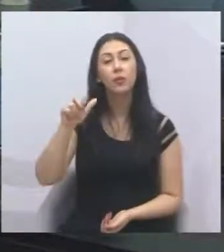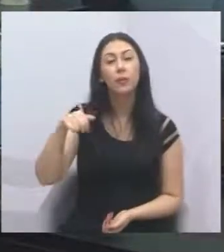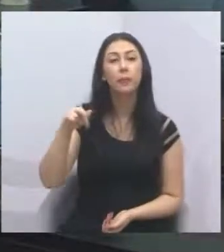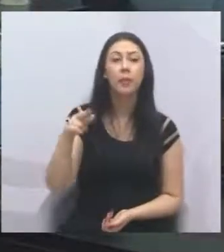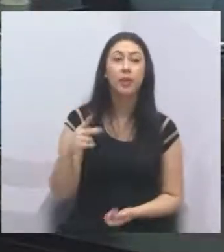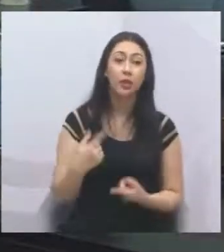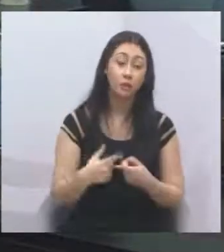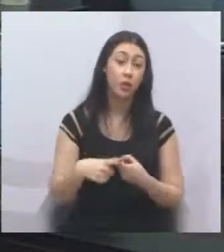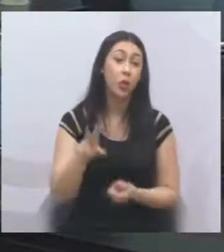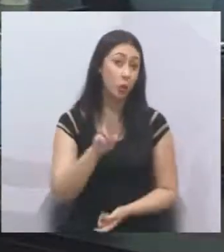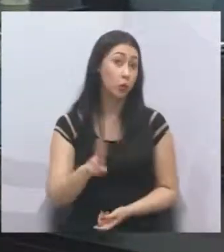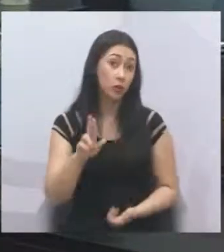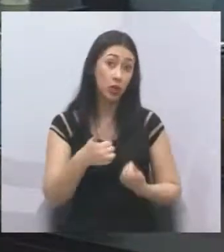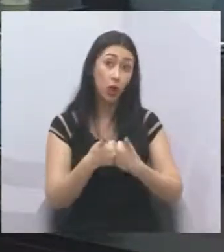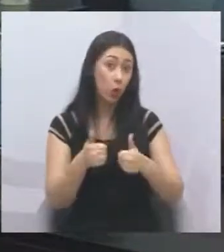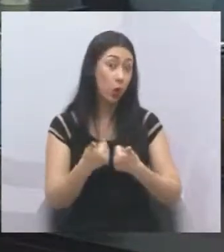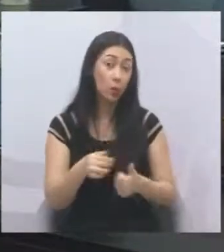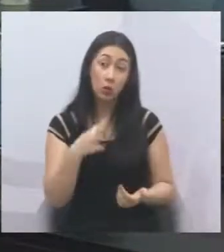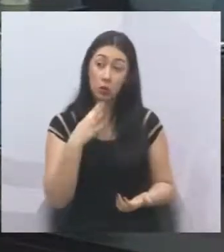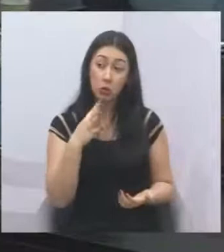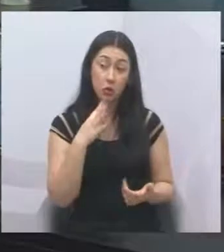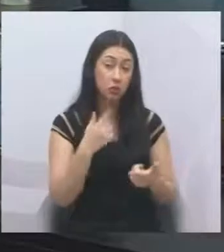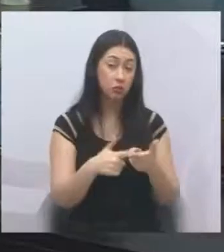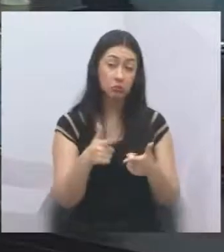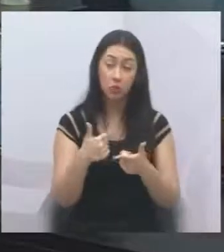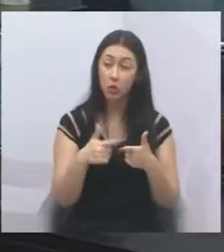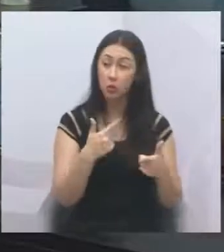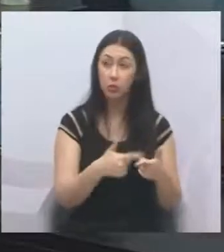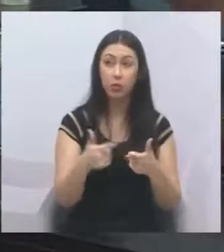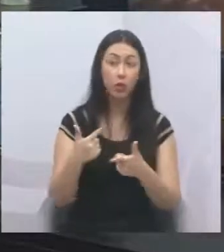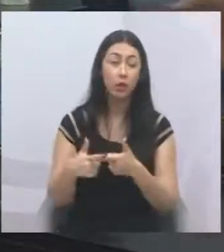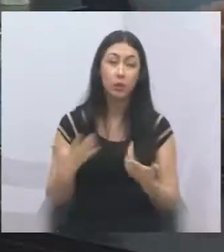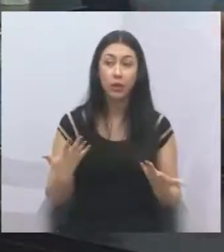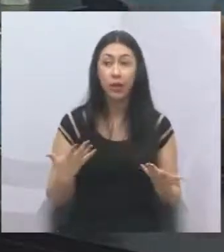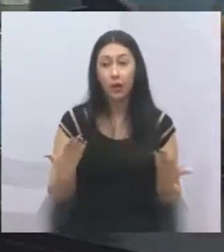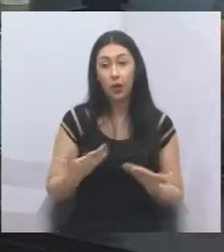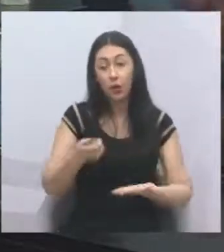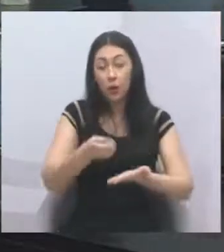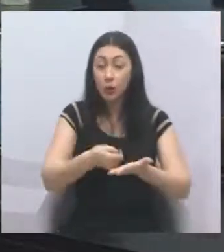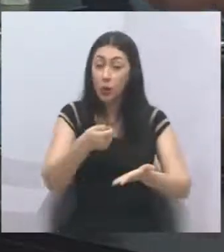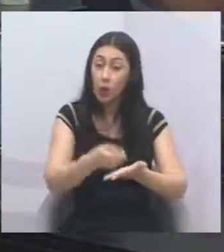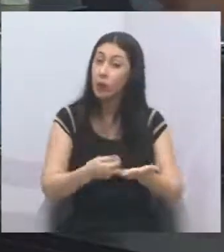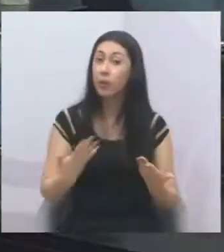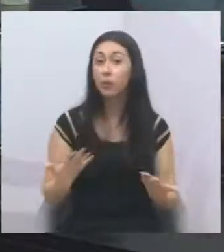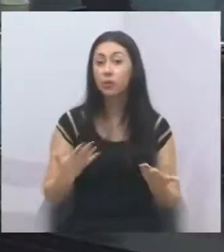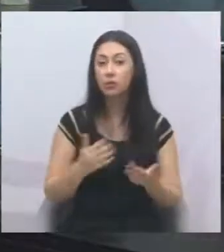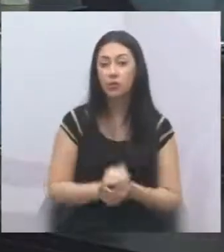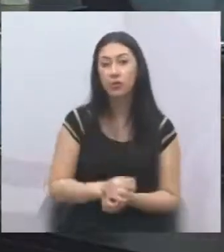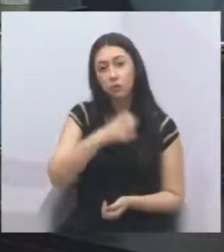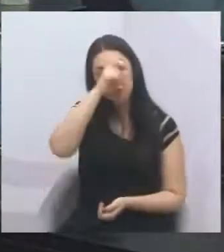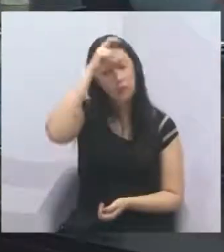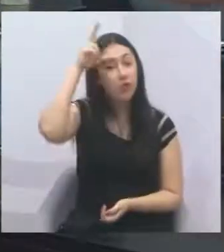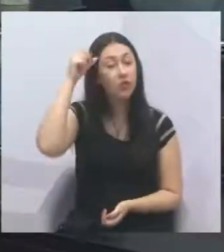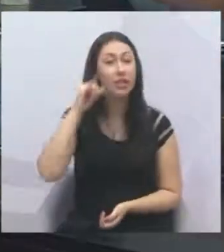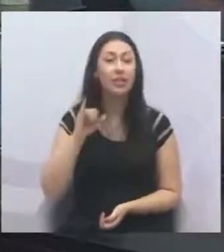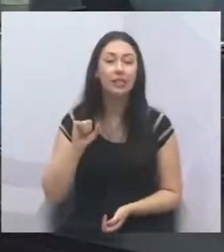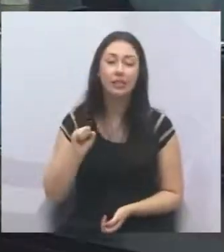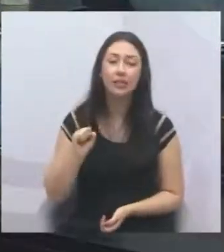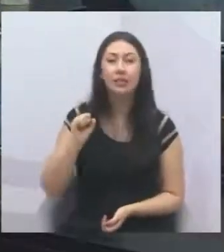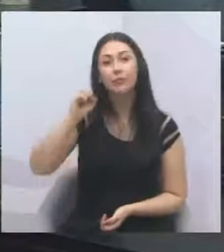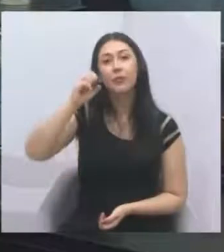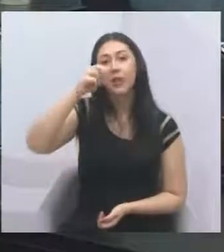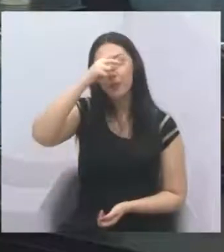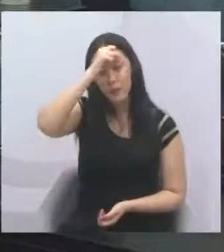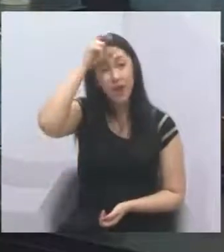que anda de ônibus, uma pessoa que conhece a situação do transporte público, está cobrando aqui publicamente o prefeito Isaías para que resolva essa